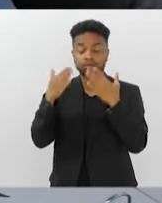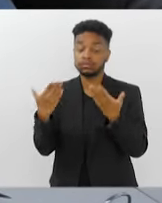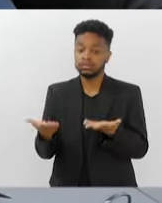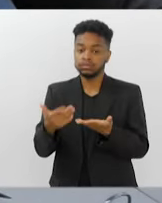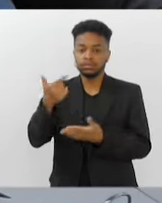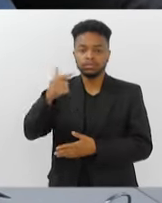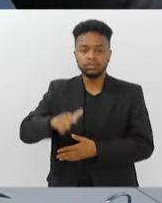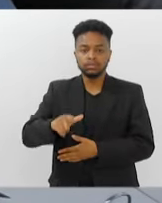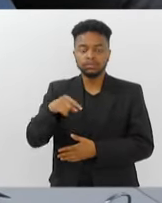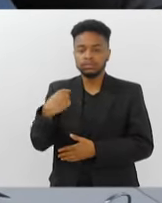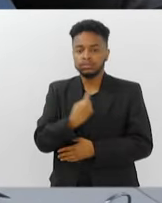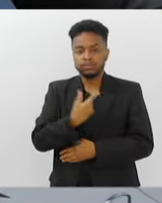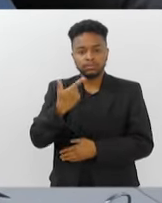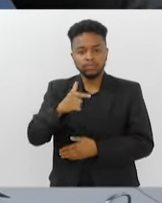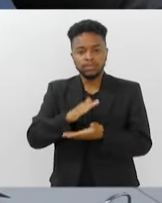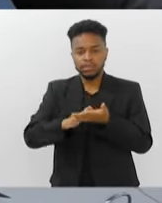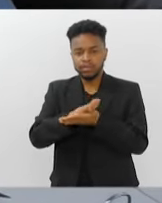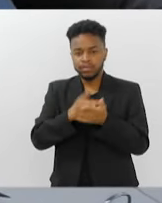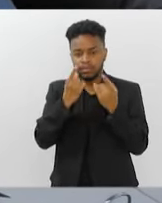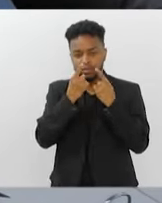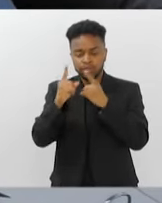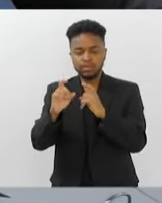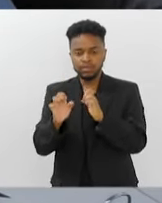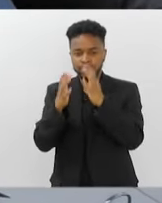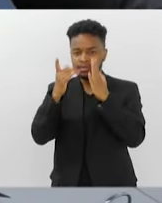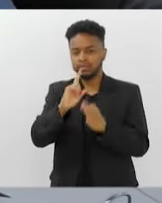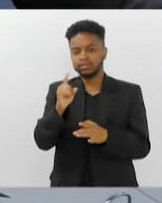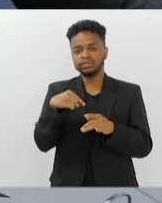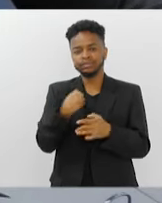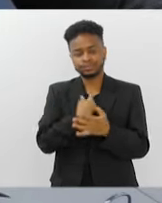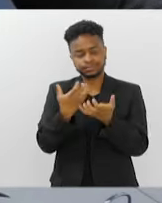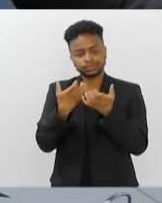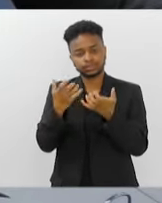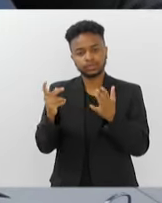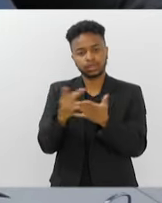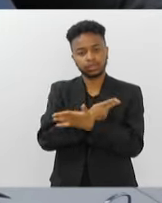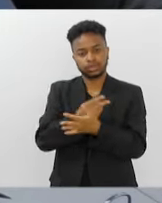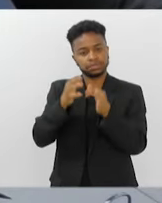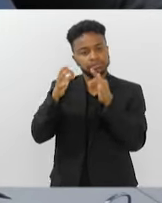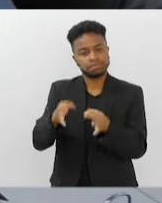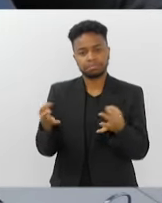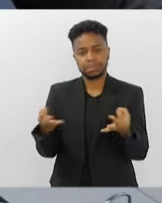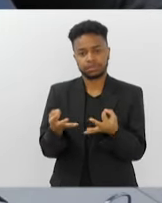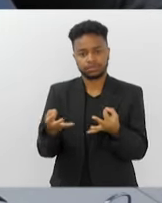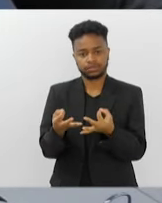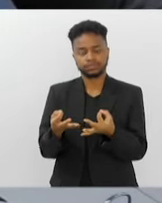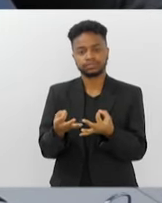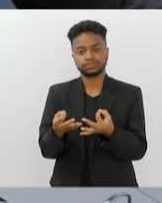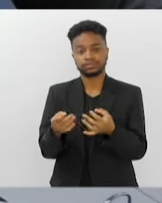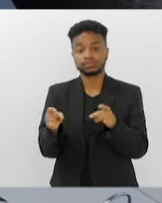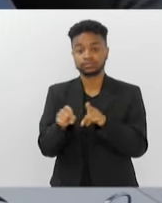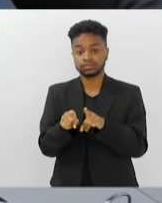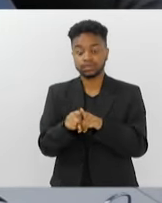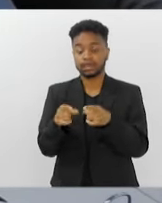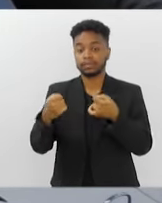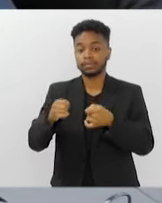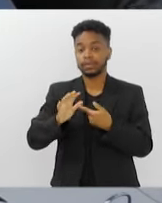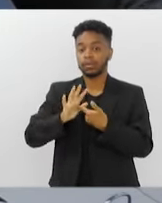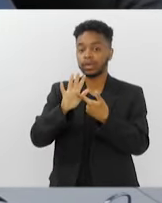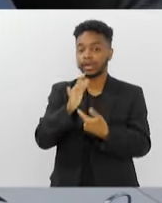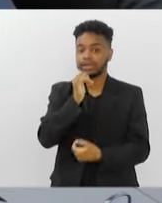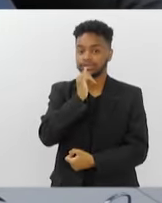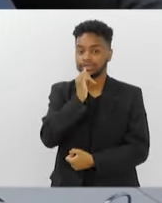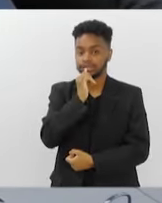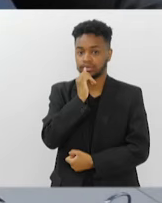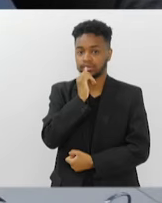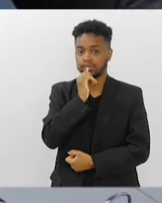temos nada Presidente contra o evento pelo contrário a gente quer que aconteça na mais perfeita ordem e que este sirva de exemplo